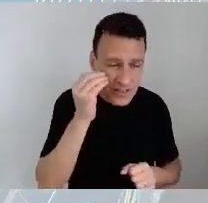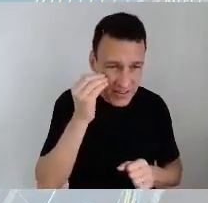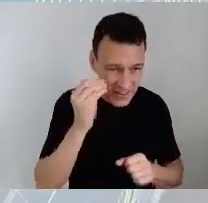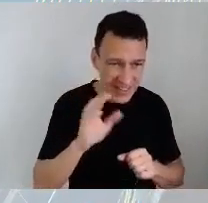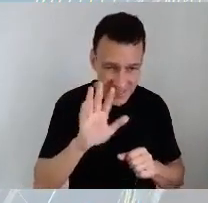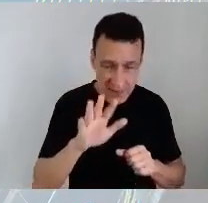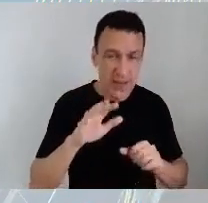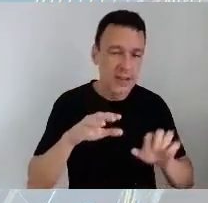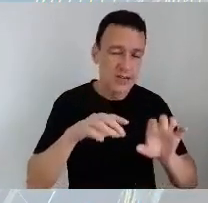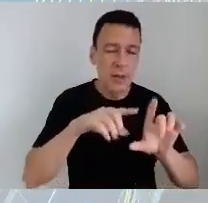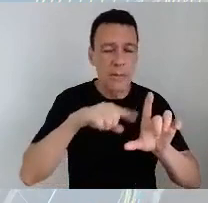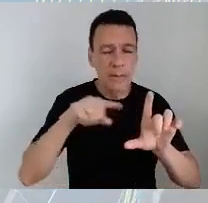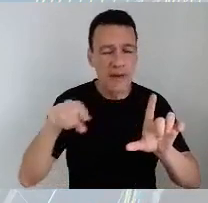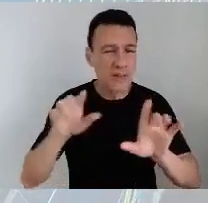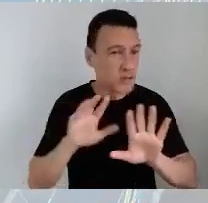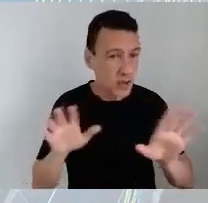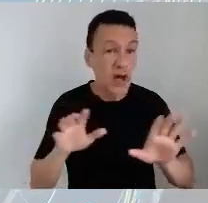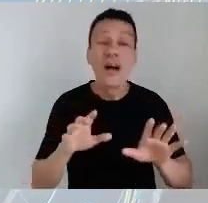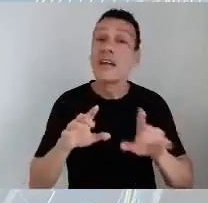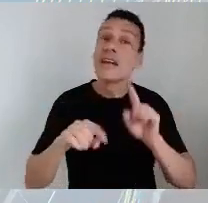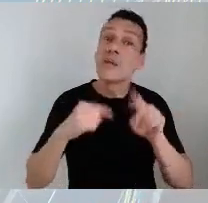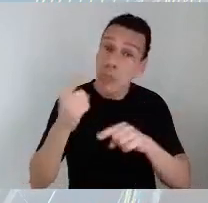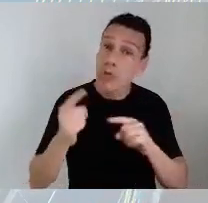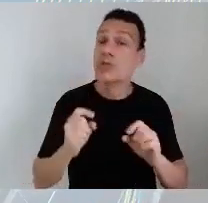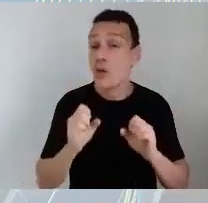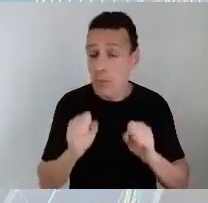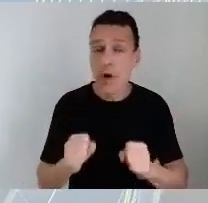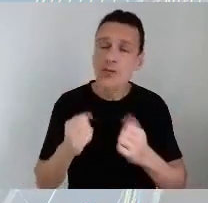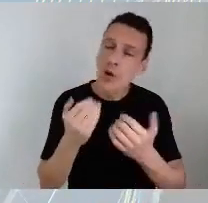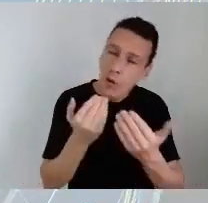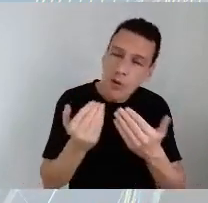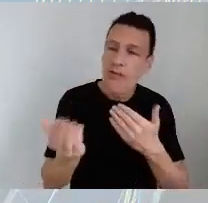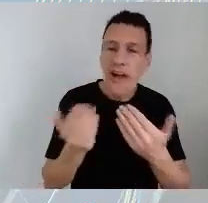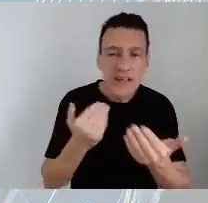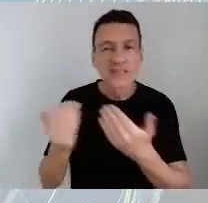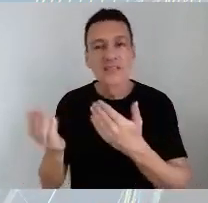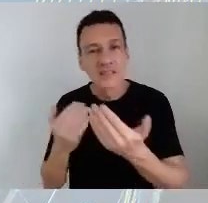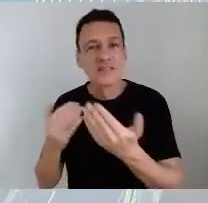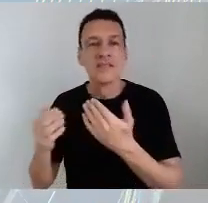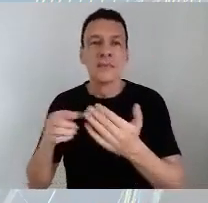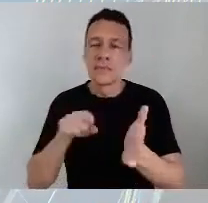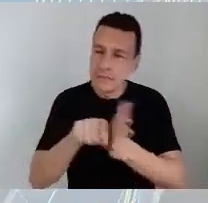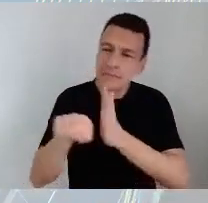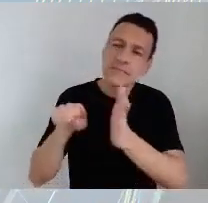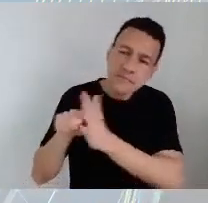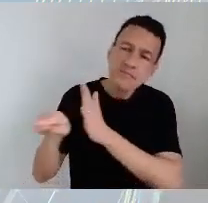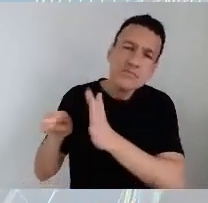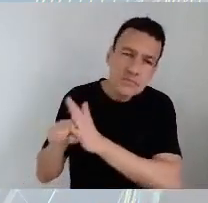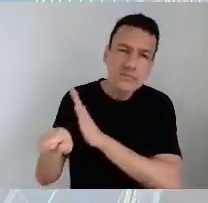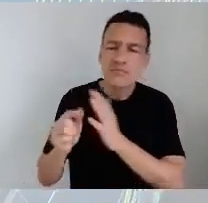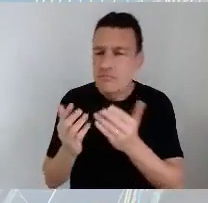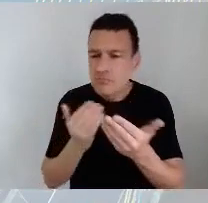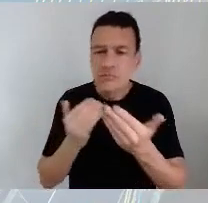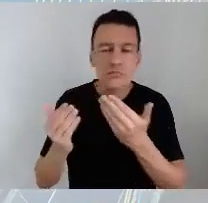e conversas com essas pessoas que estão utilizando a sua interface ou a sua solução. Para realmente